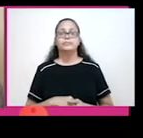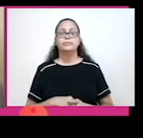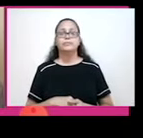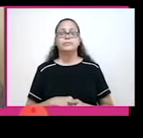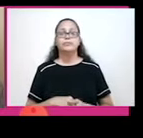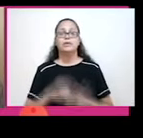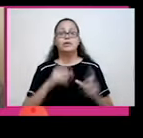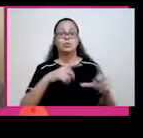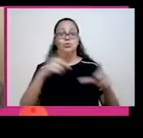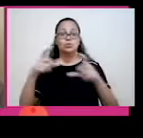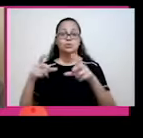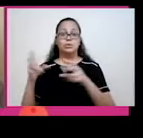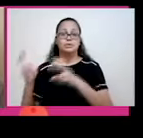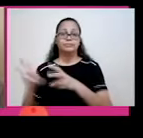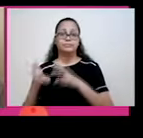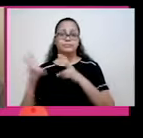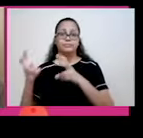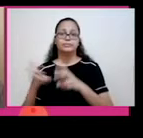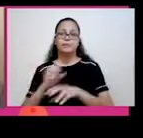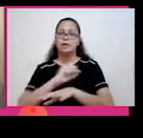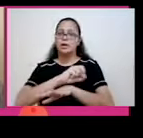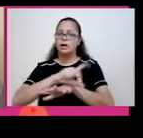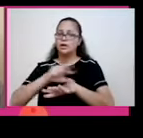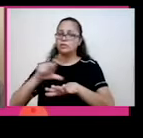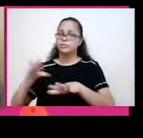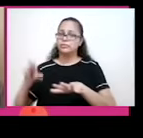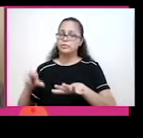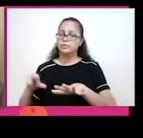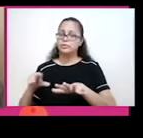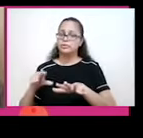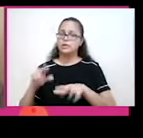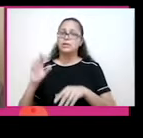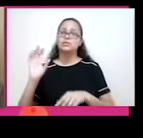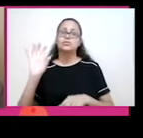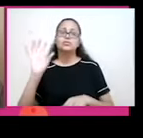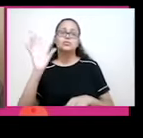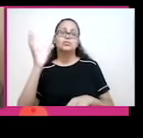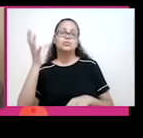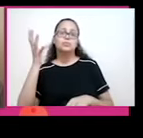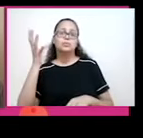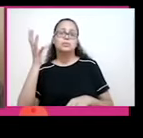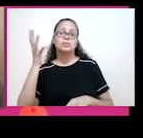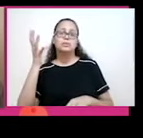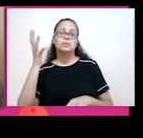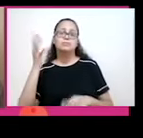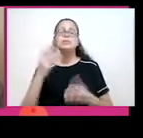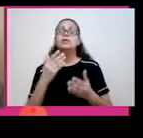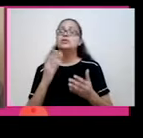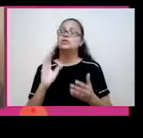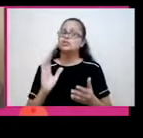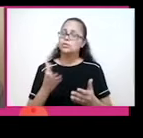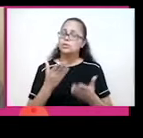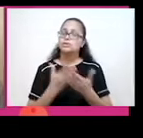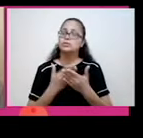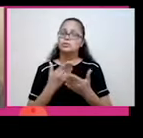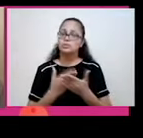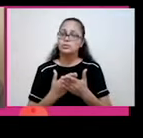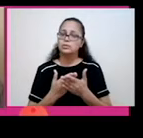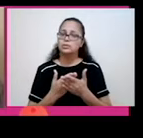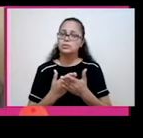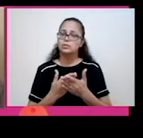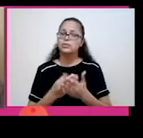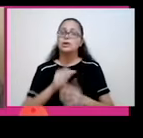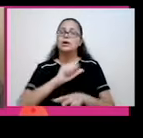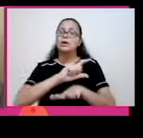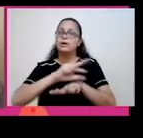China, áreas agrícolas. A diversidade do clima chinês, como é um país muito extenso, a gente já estudou o clima da China, né, nas aulas anteriores. Essa